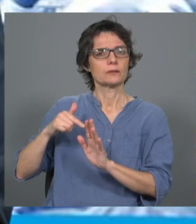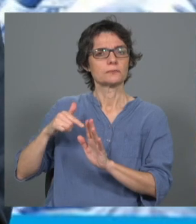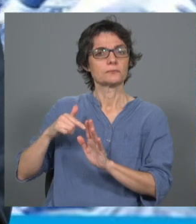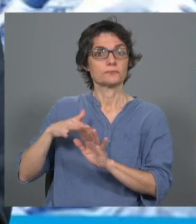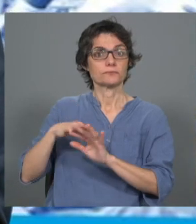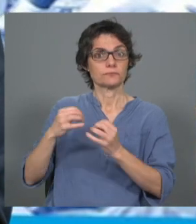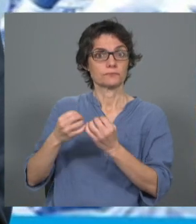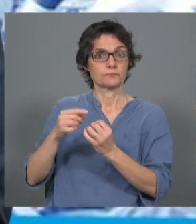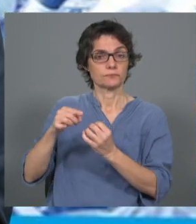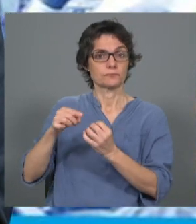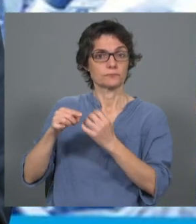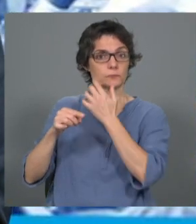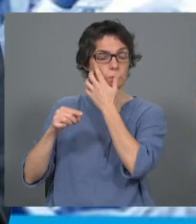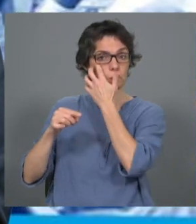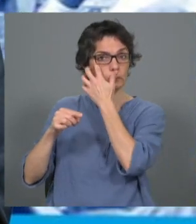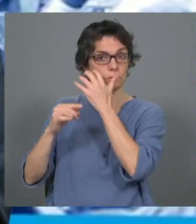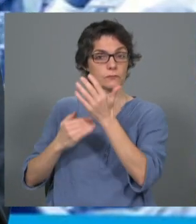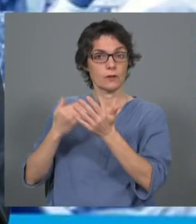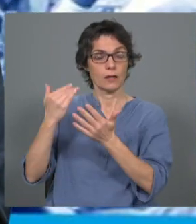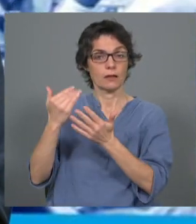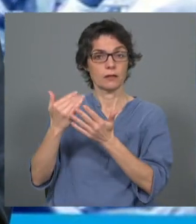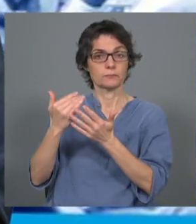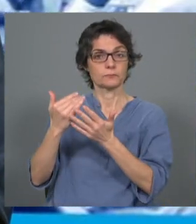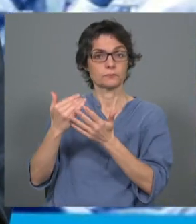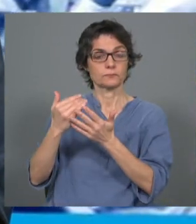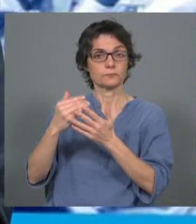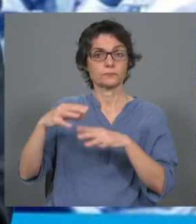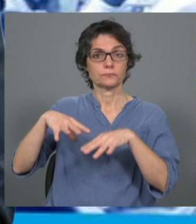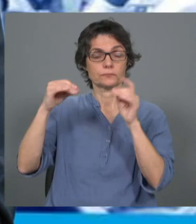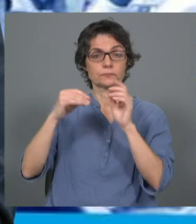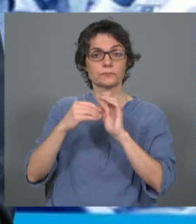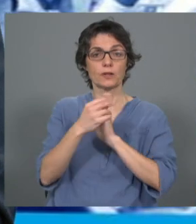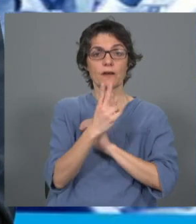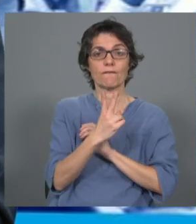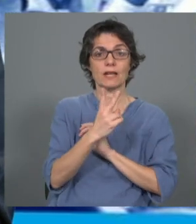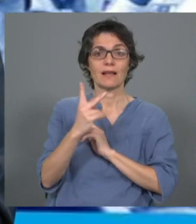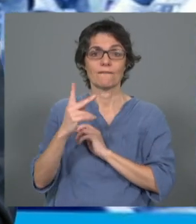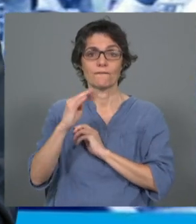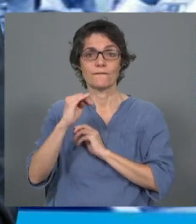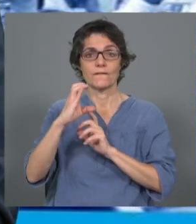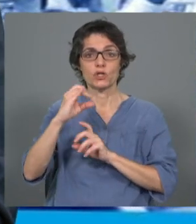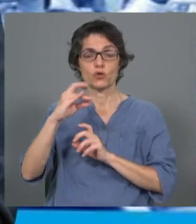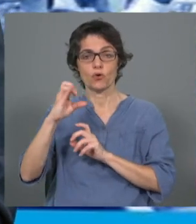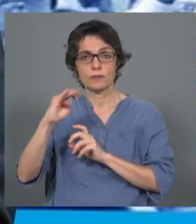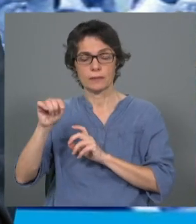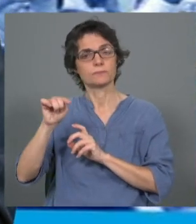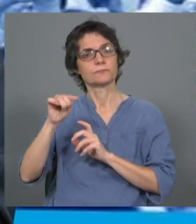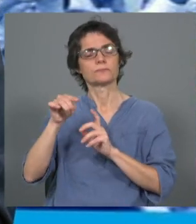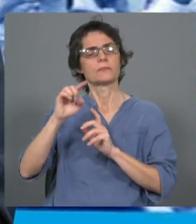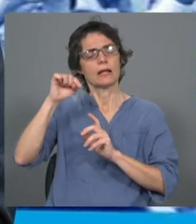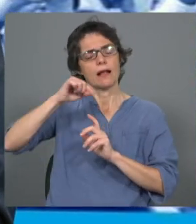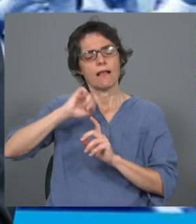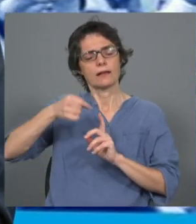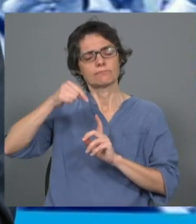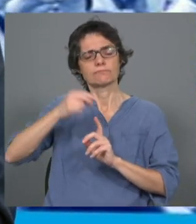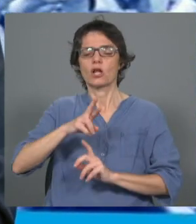sociais, ao Santuário de Vila Viçosa, padroeira de Portugal, mas este ano voltamos presencialmente a Fátima.